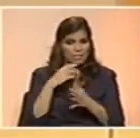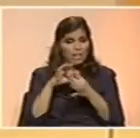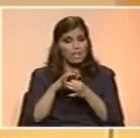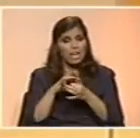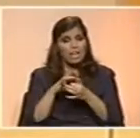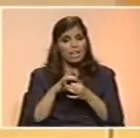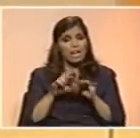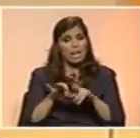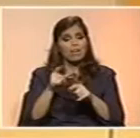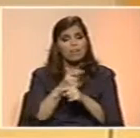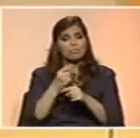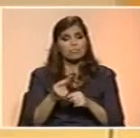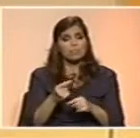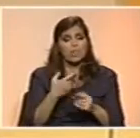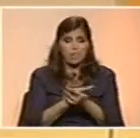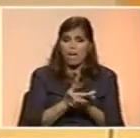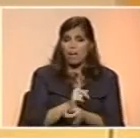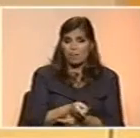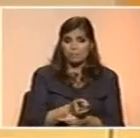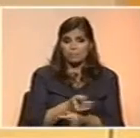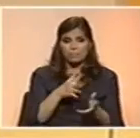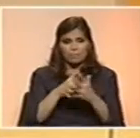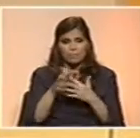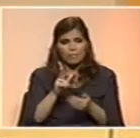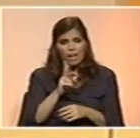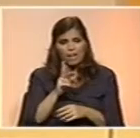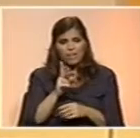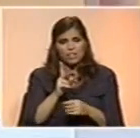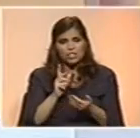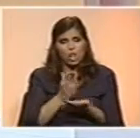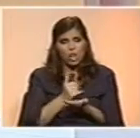porque também têm efeito estrogénico. E portanto, é através dos vegetais